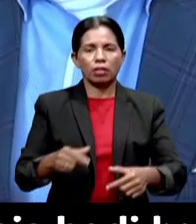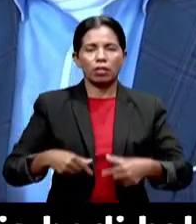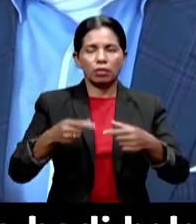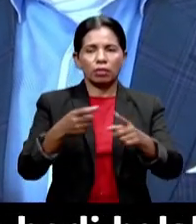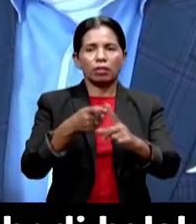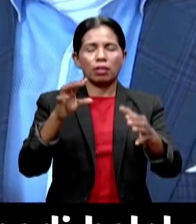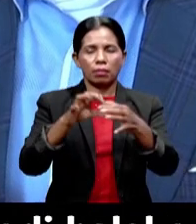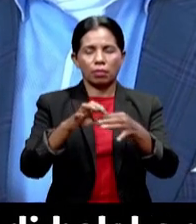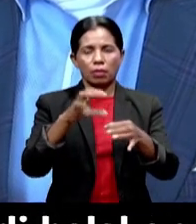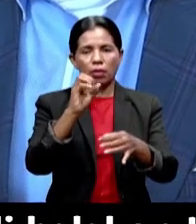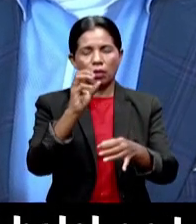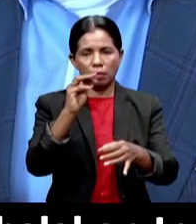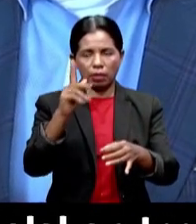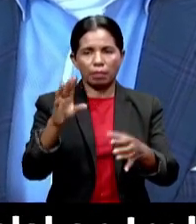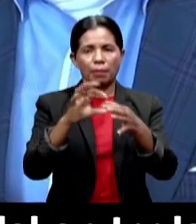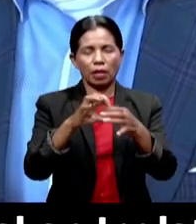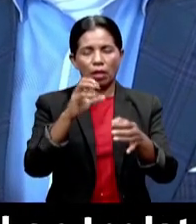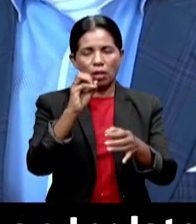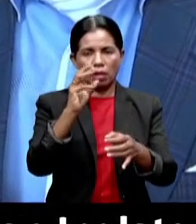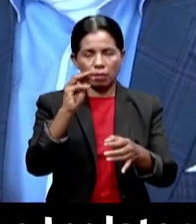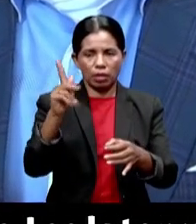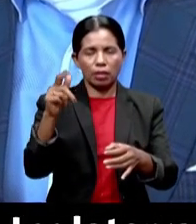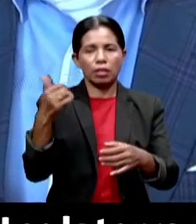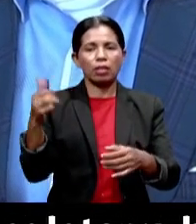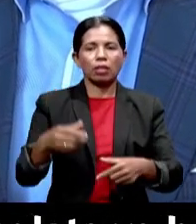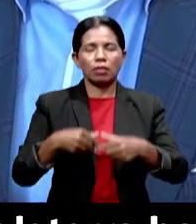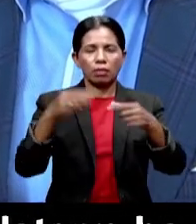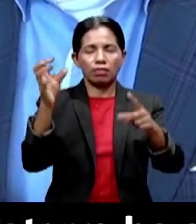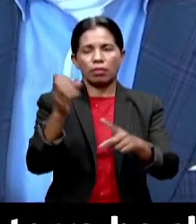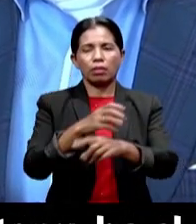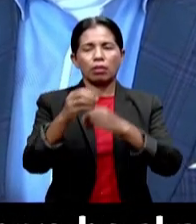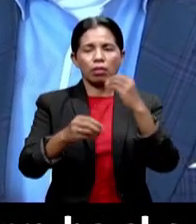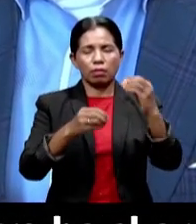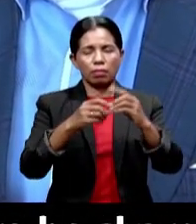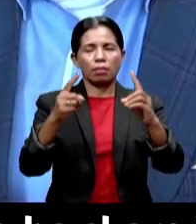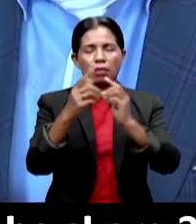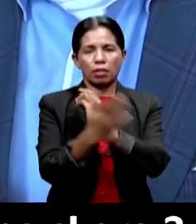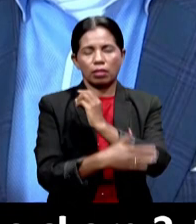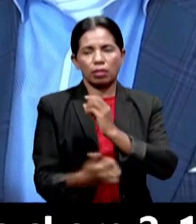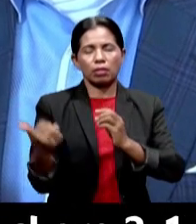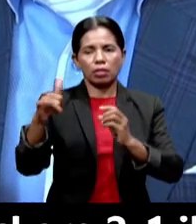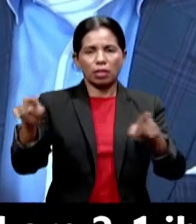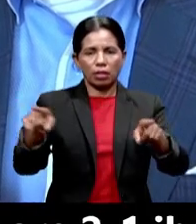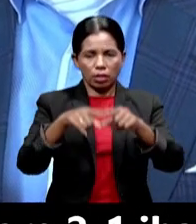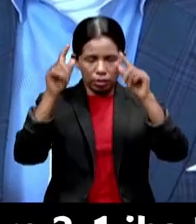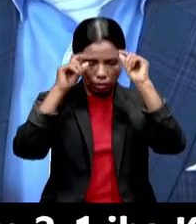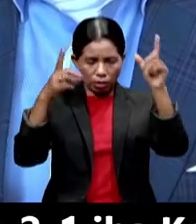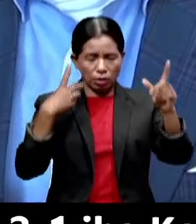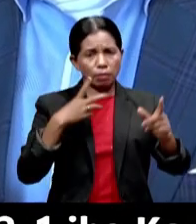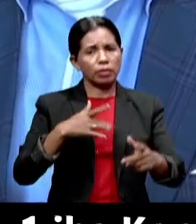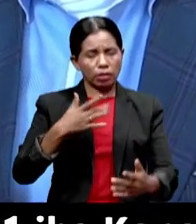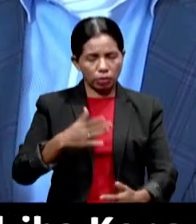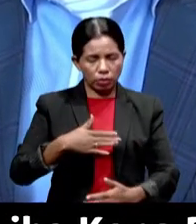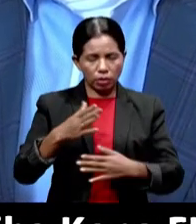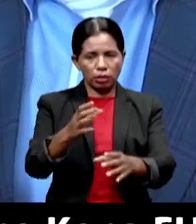usi membro OMK. Tamane, membro OMK sira, oferece oportunidade significativo ba nasaun sira hanesan Timor-Leste, no ami orgulho atu